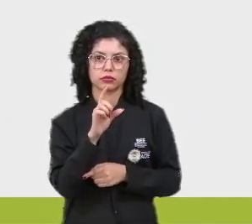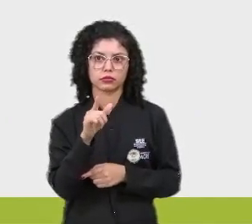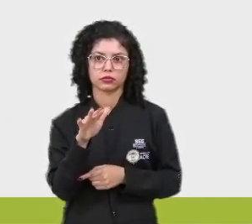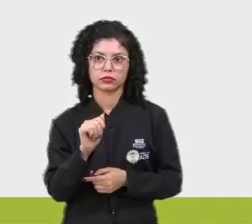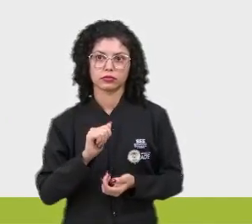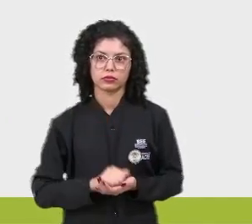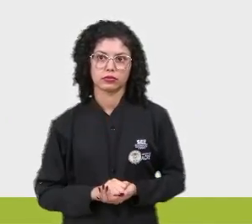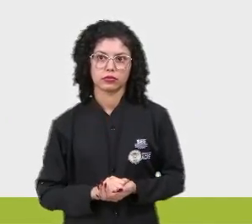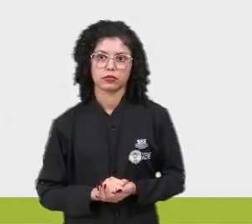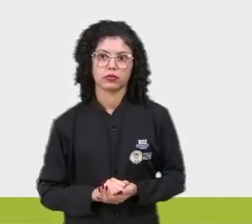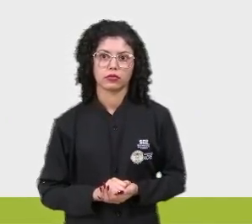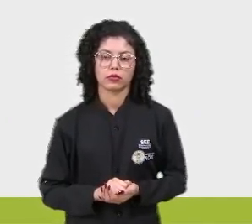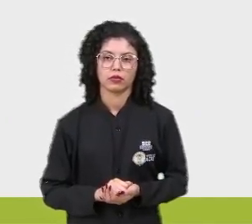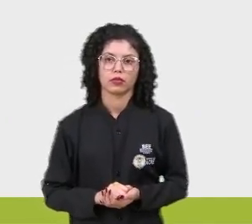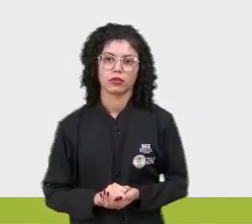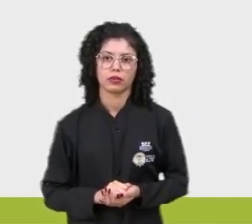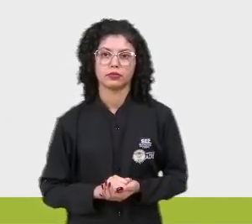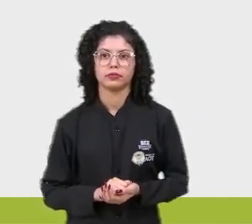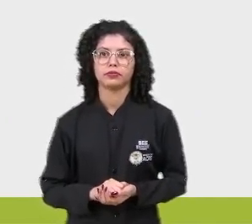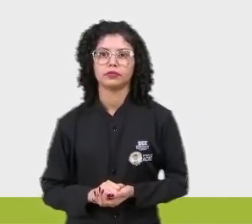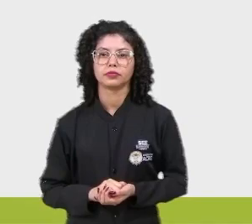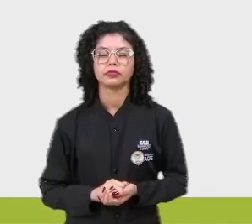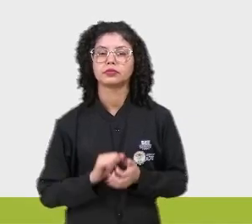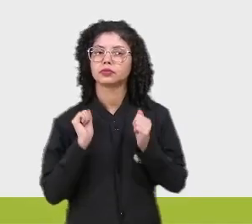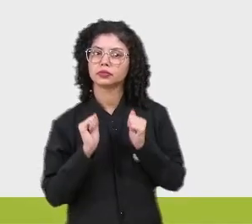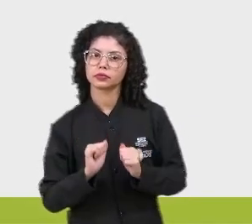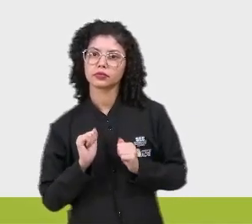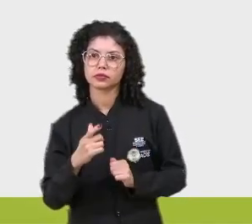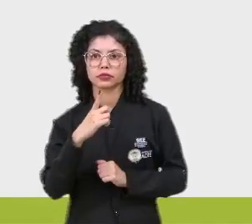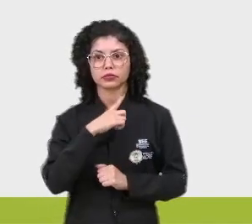tá? Primeiramente,